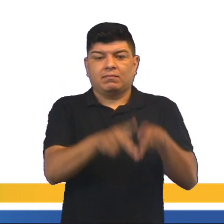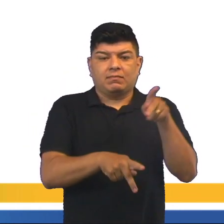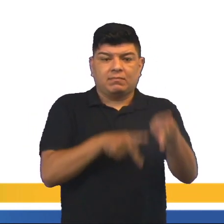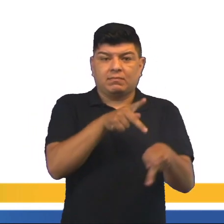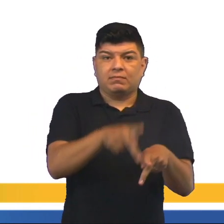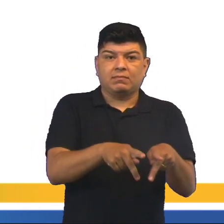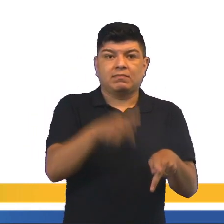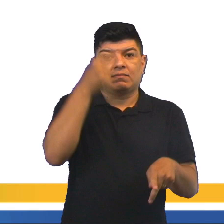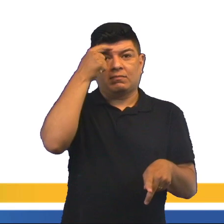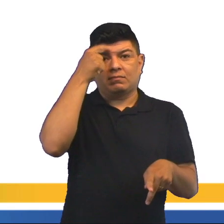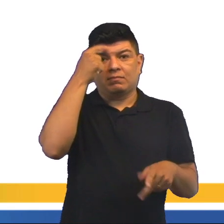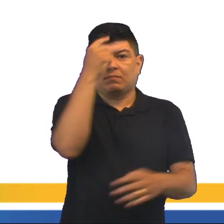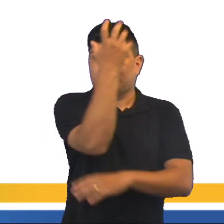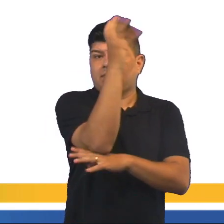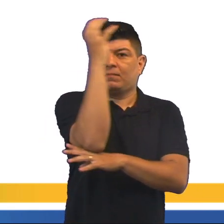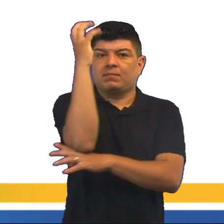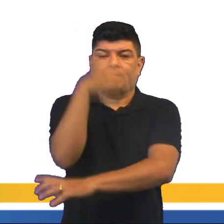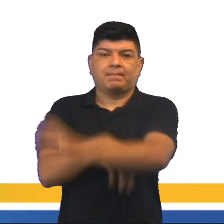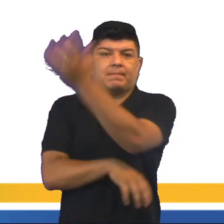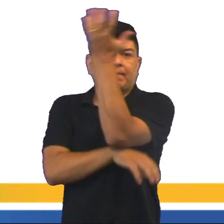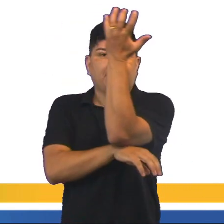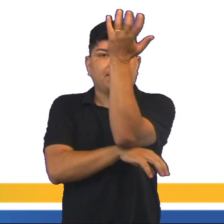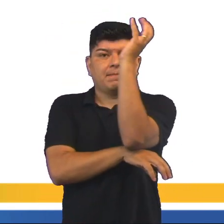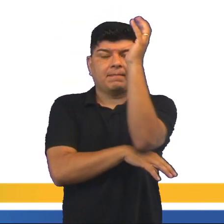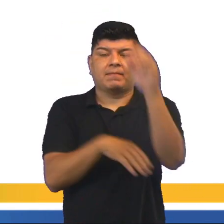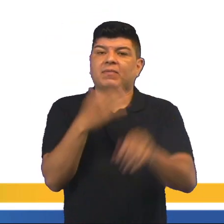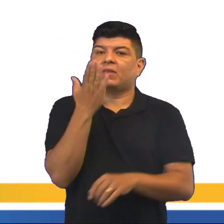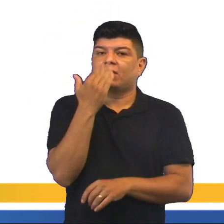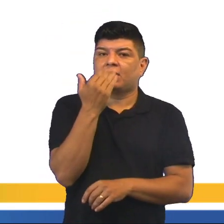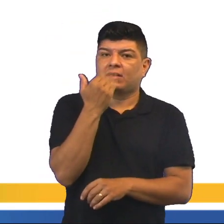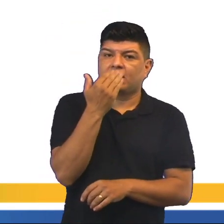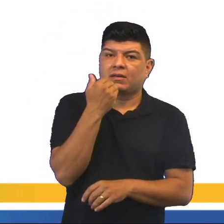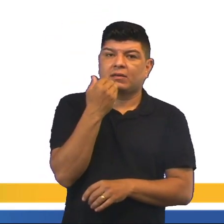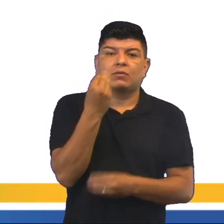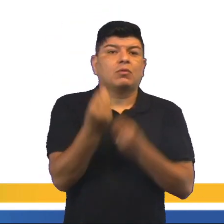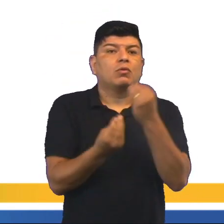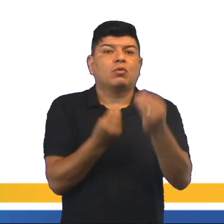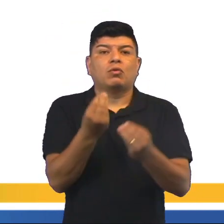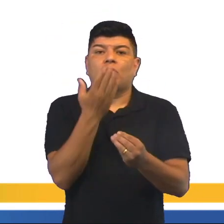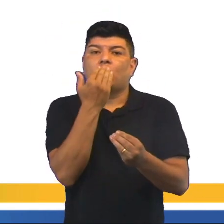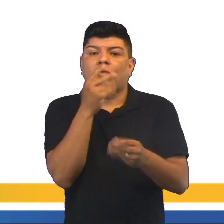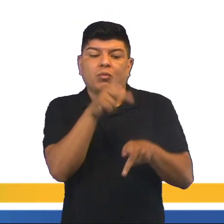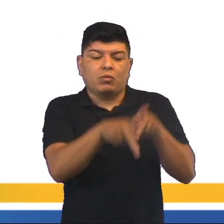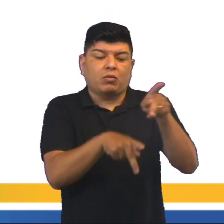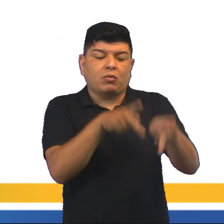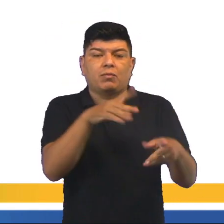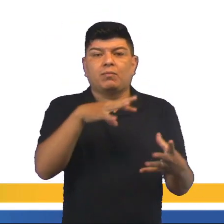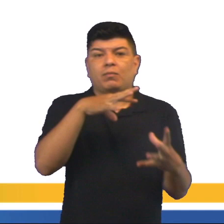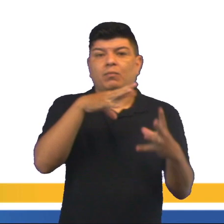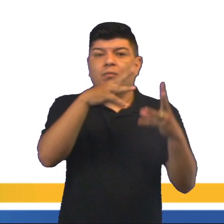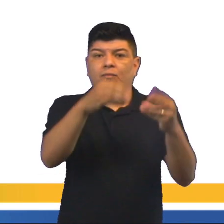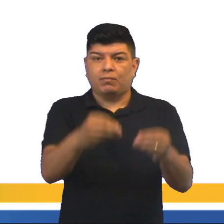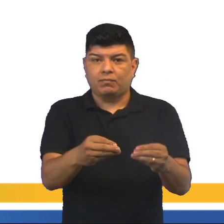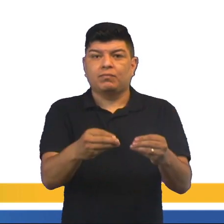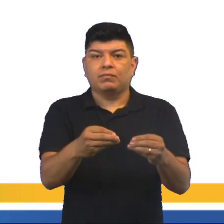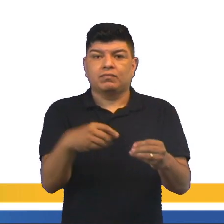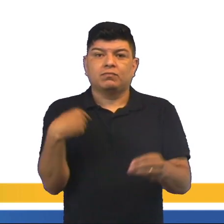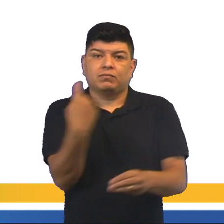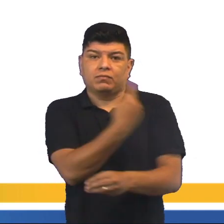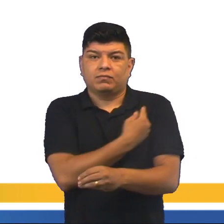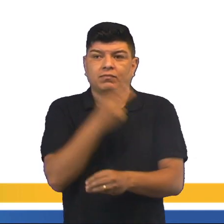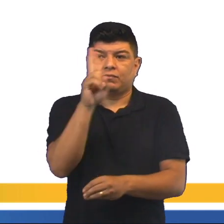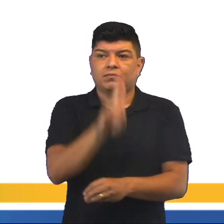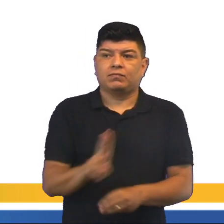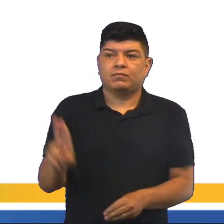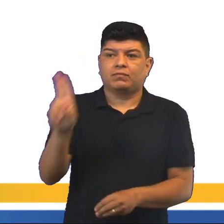também tem que se pensar no meio ambiente, né? Na questão da alimentação, alimentar esse povo todo. E o que vai ser utilizado, né? Tudo que nós